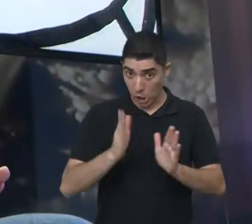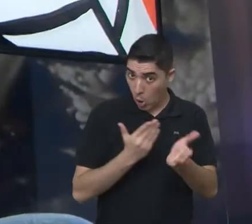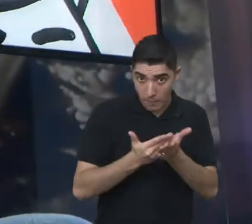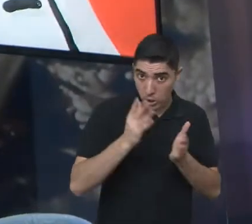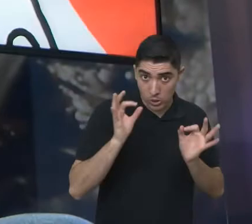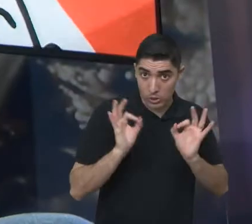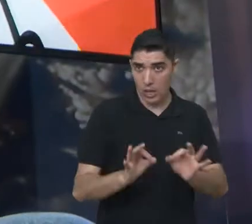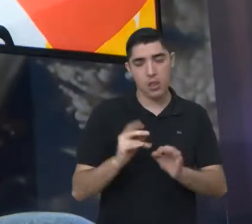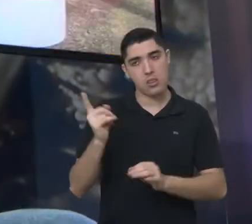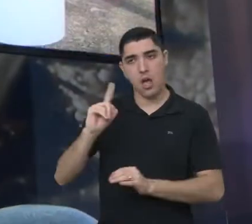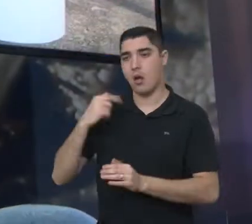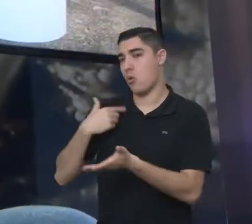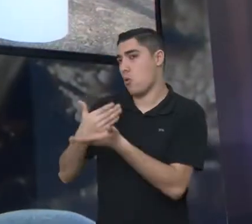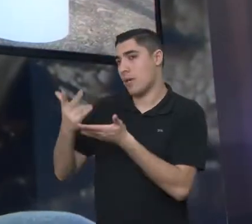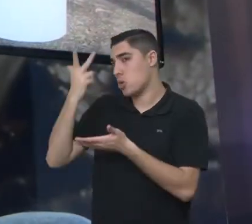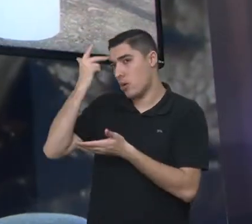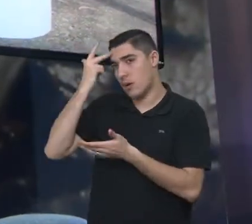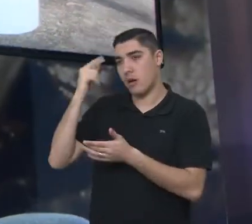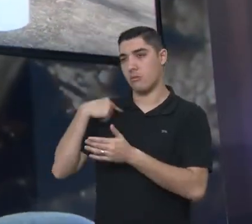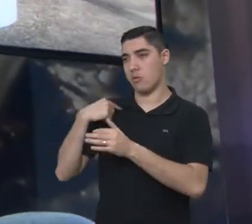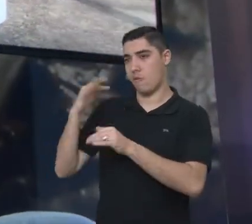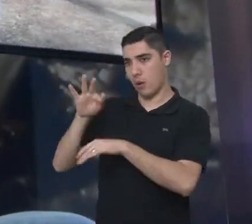normalzinho mesmo, estagiária,